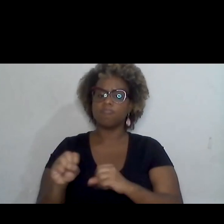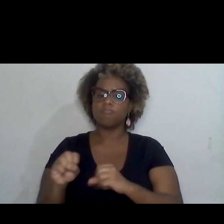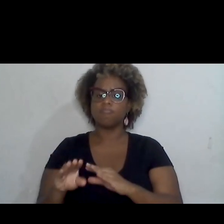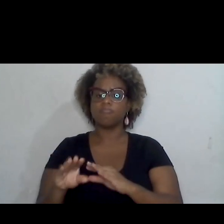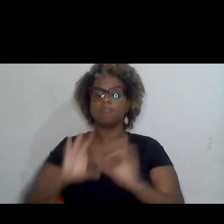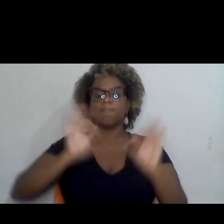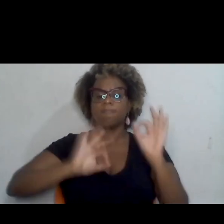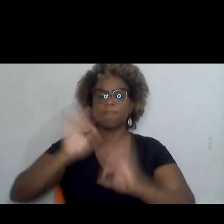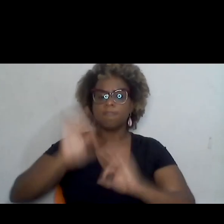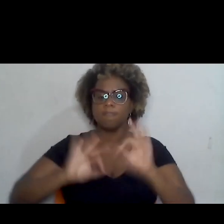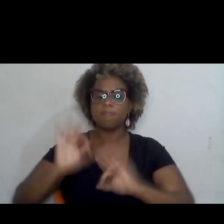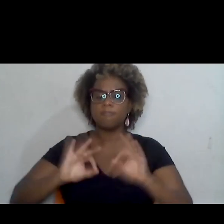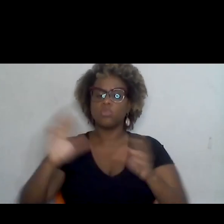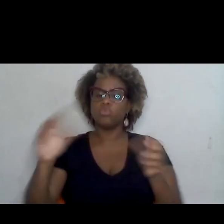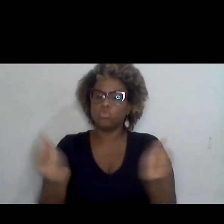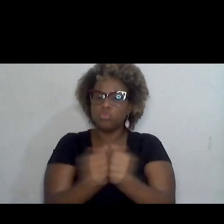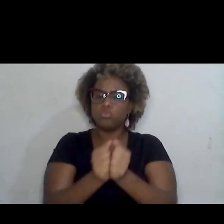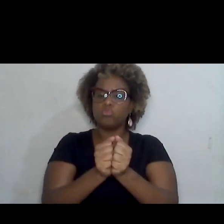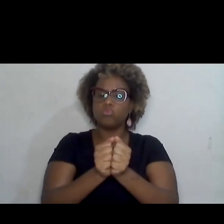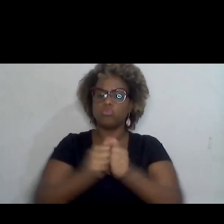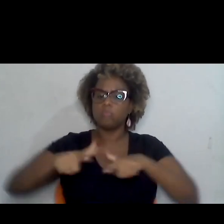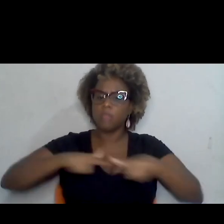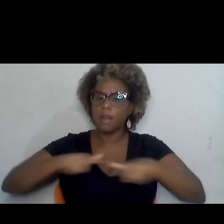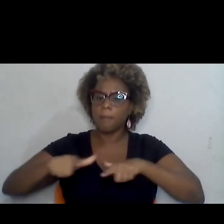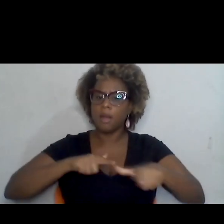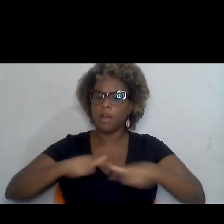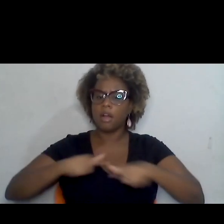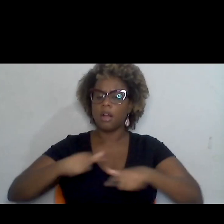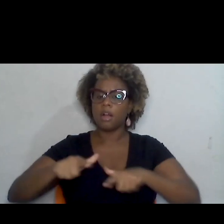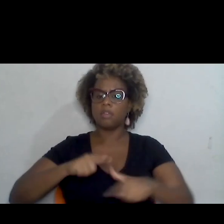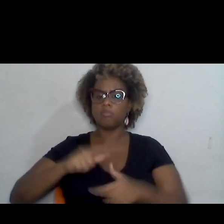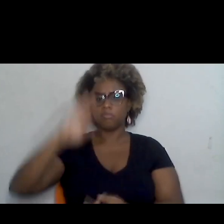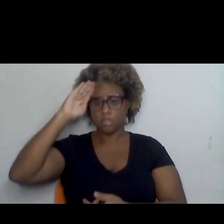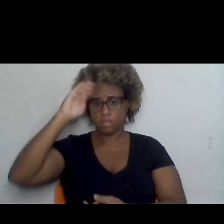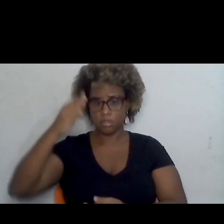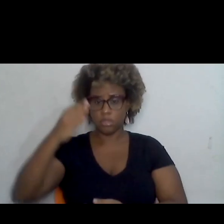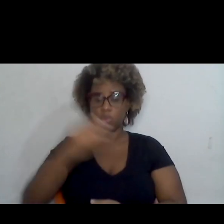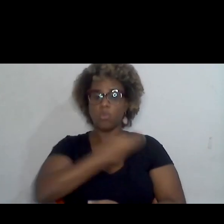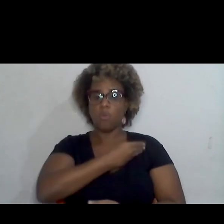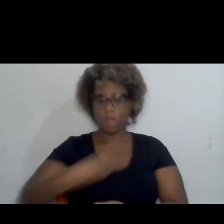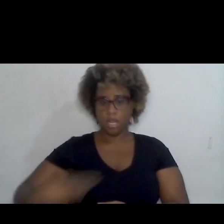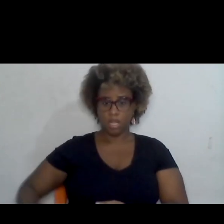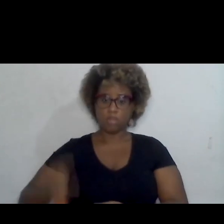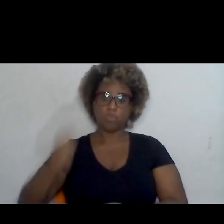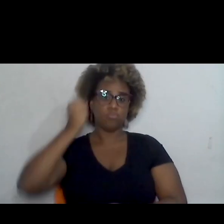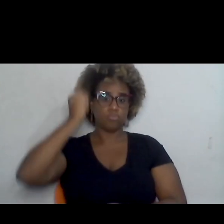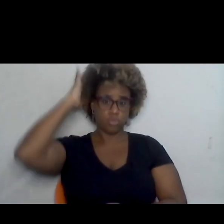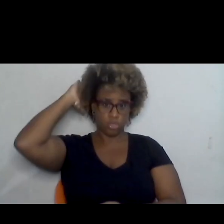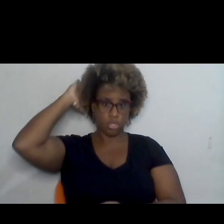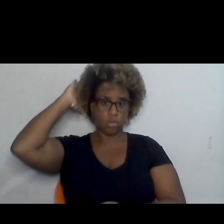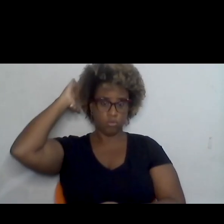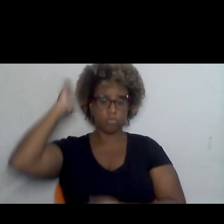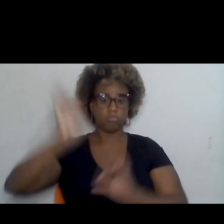de trabalho por uma decisão do governador Jerônimo Rodrigues, de que a cultura e a educação têm um trabalho muito articulado.